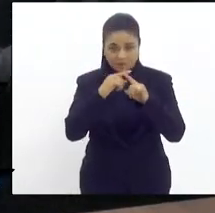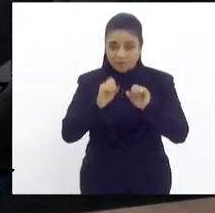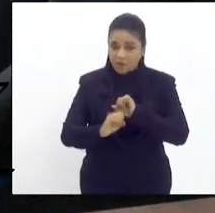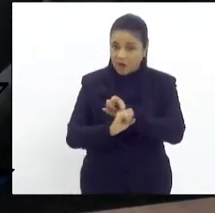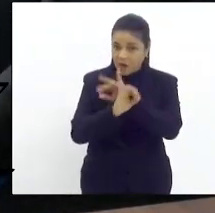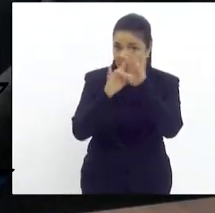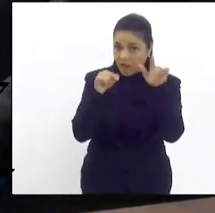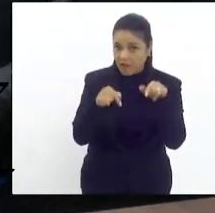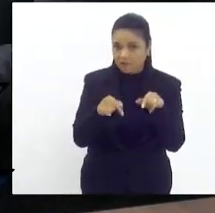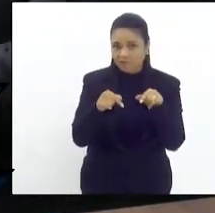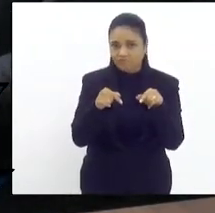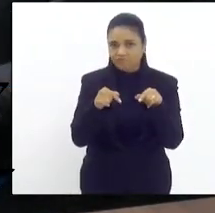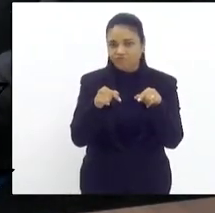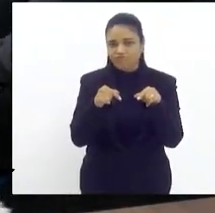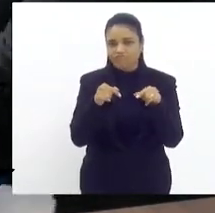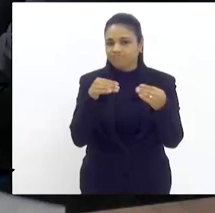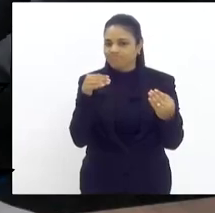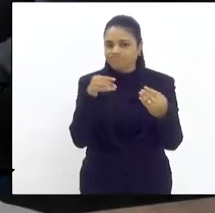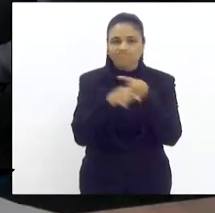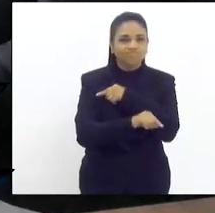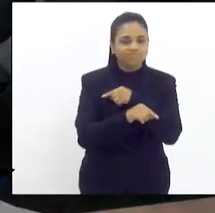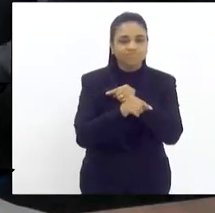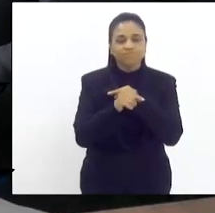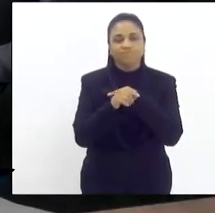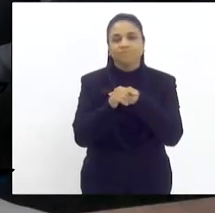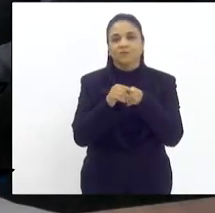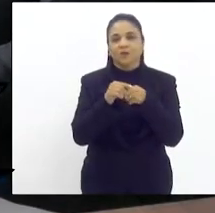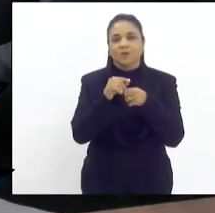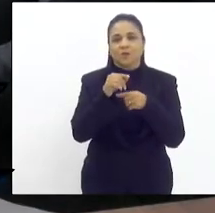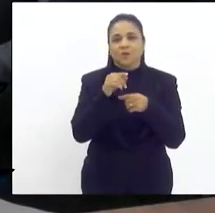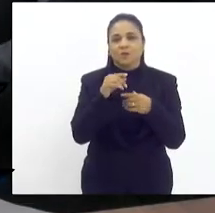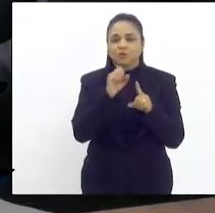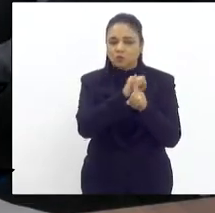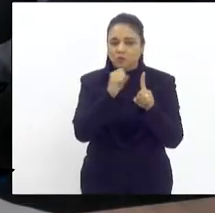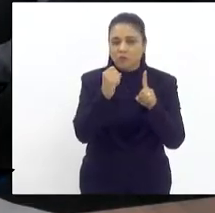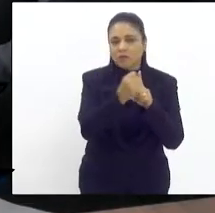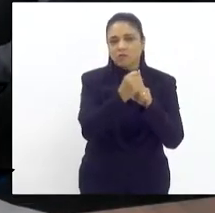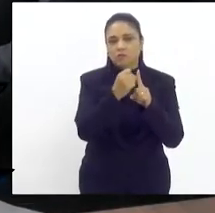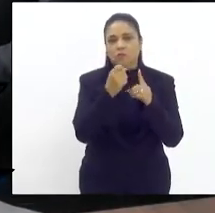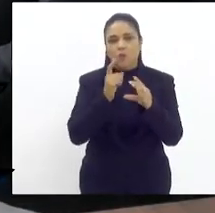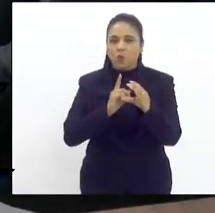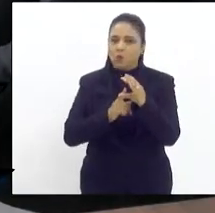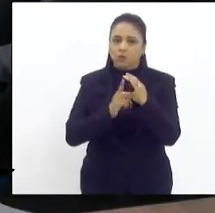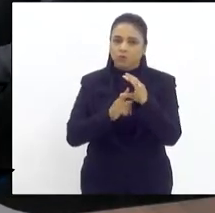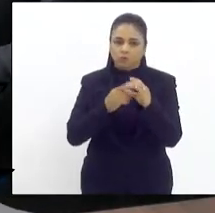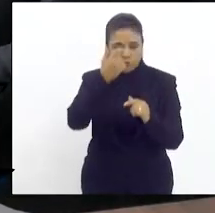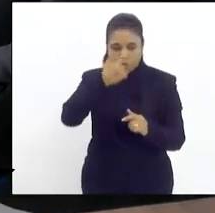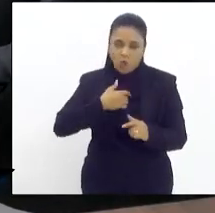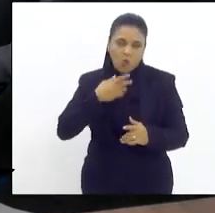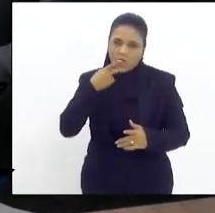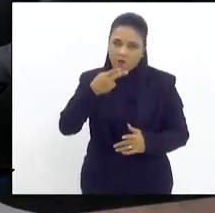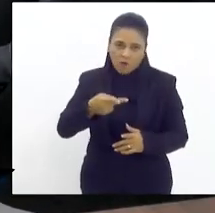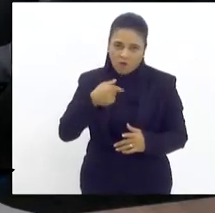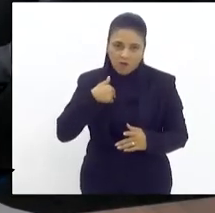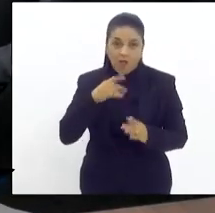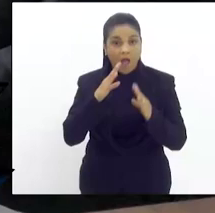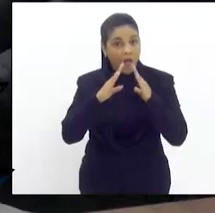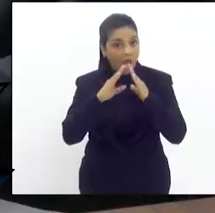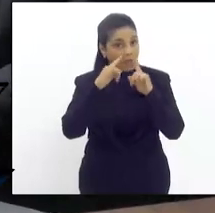é incompatível com o catolicismo tanto socialismo quanto comunismo não sou eu que tô dizendo é a igreja Magistério